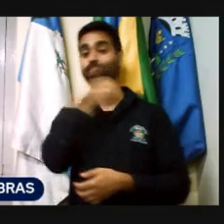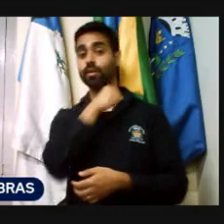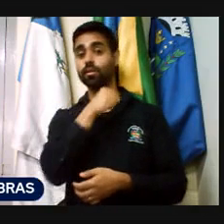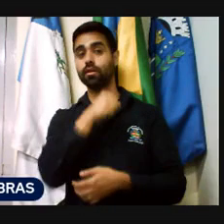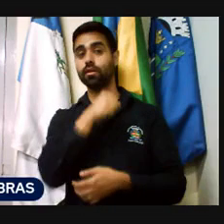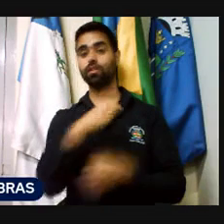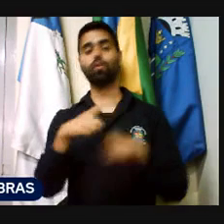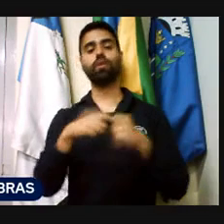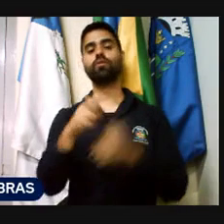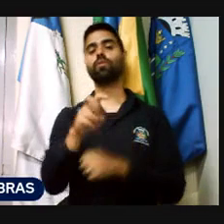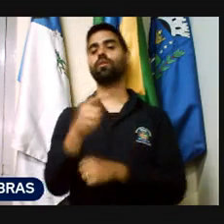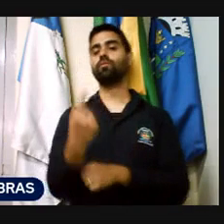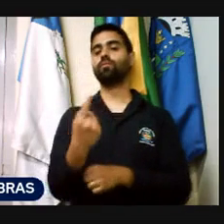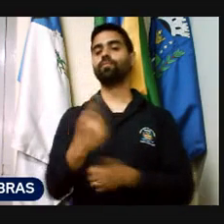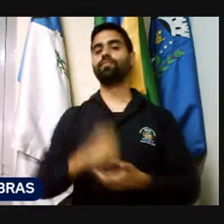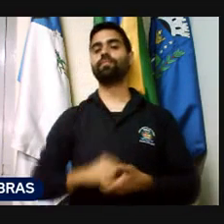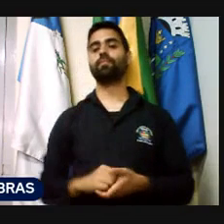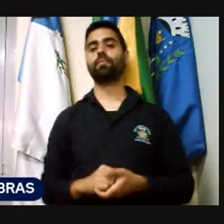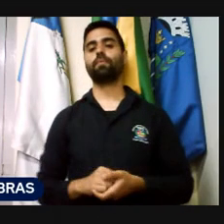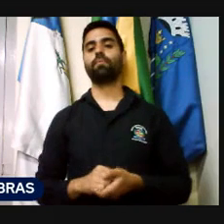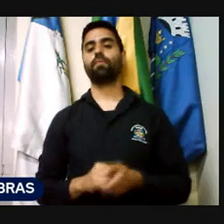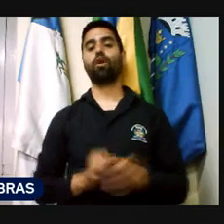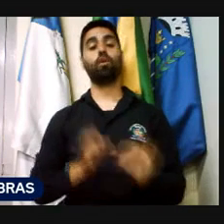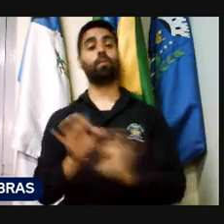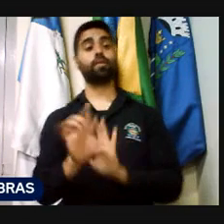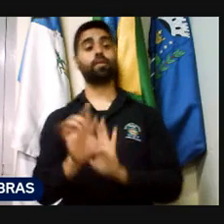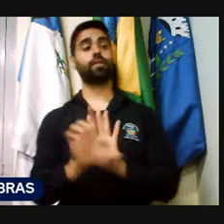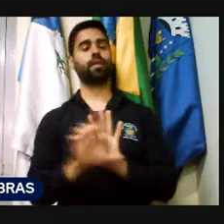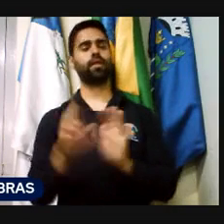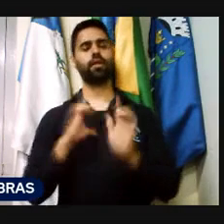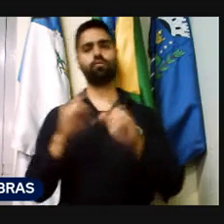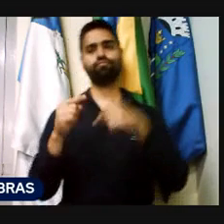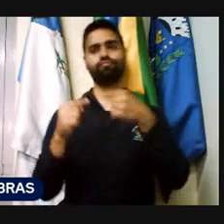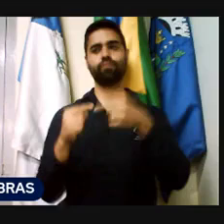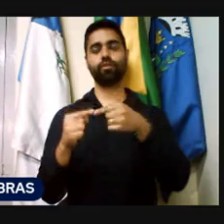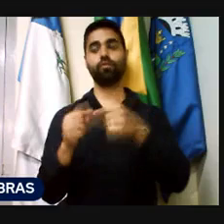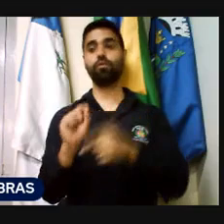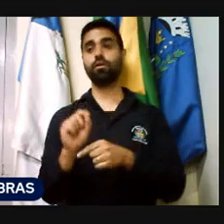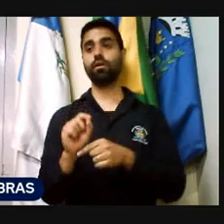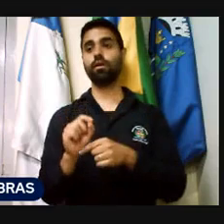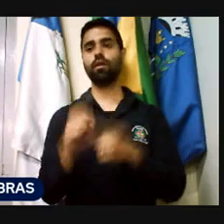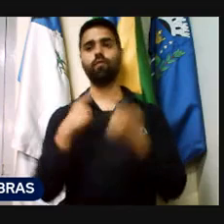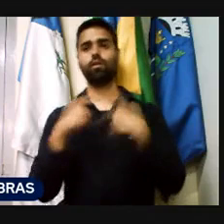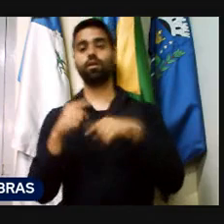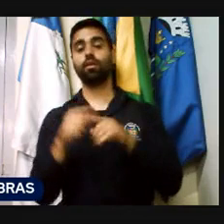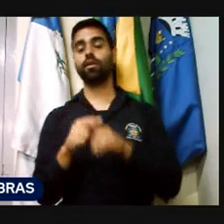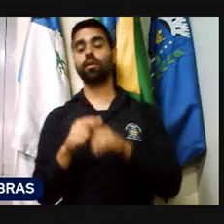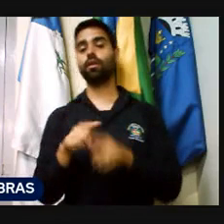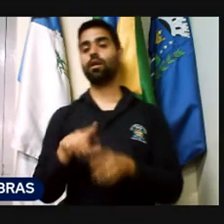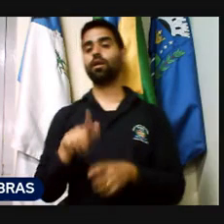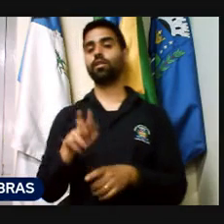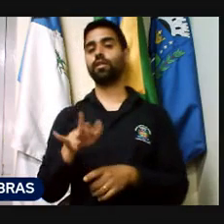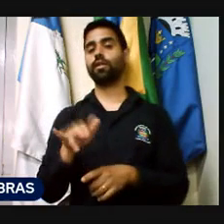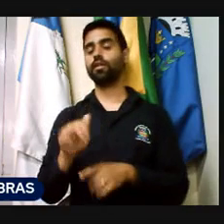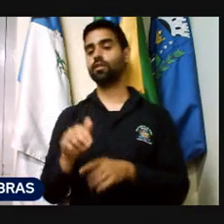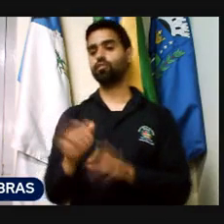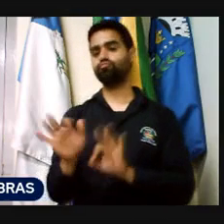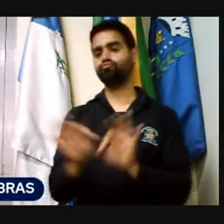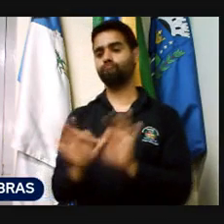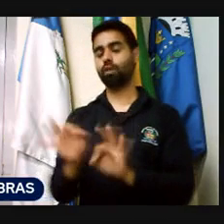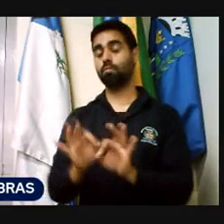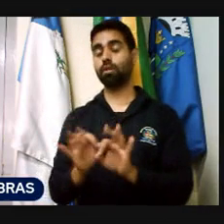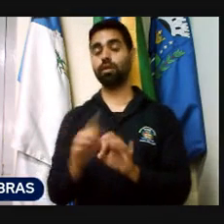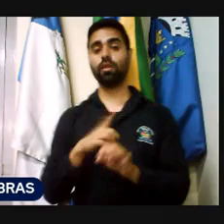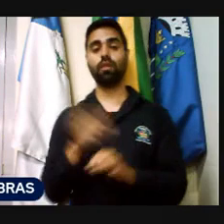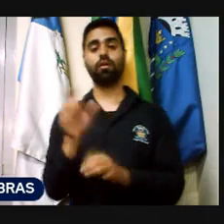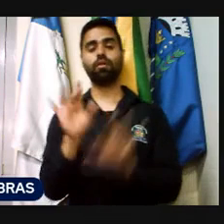forma do artigo 51. O presente projeto de lei tem por finalidade atender aos anseios da gerência de projetos, visando a